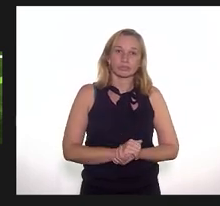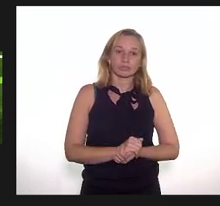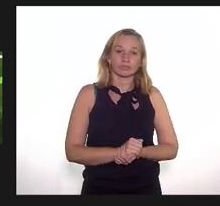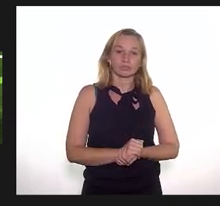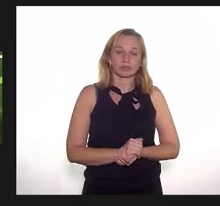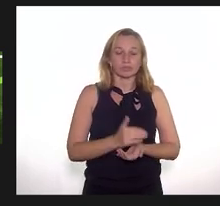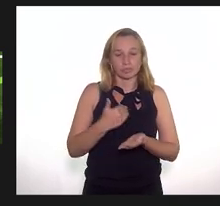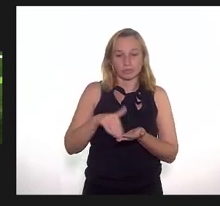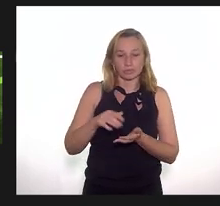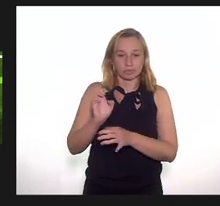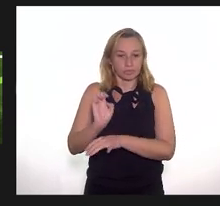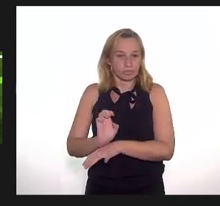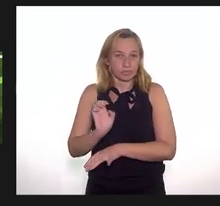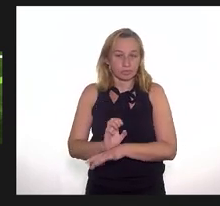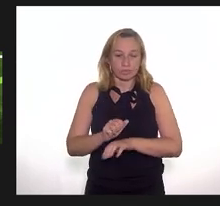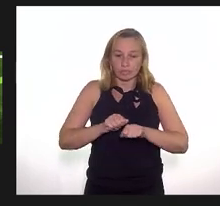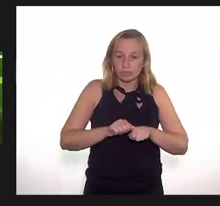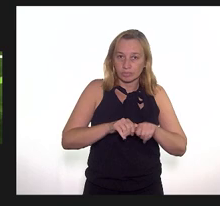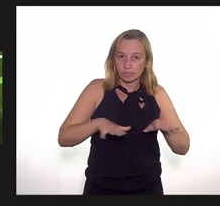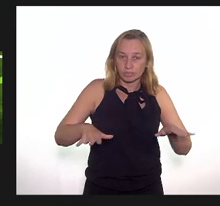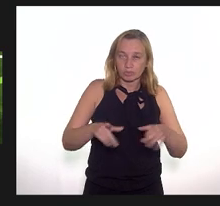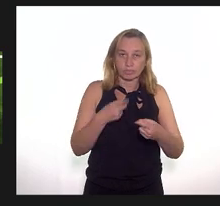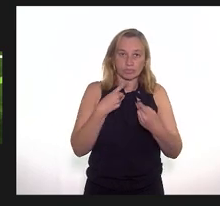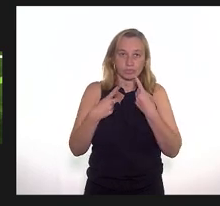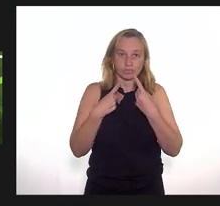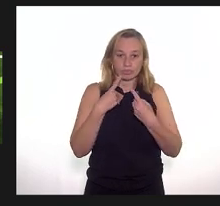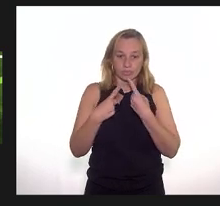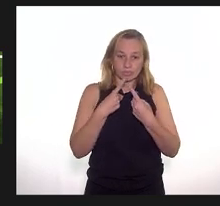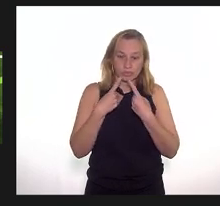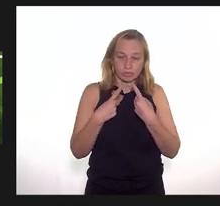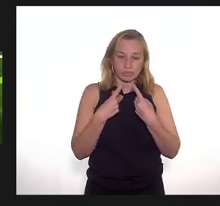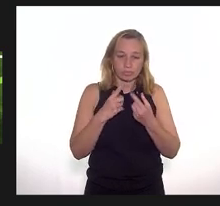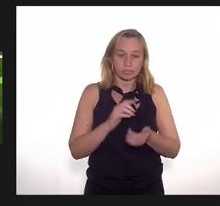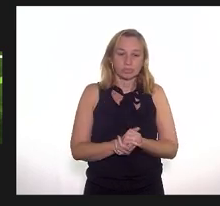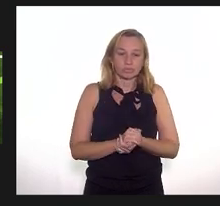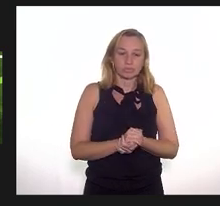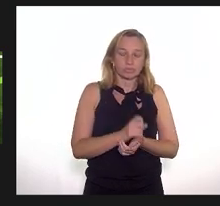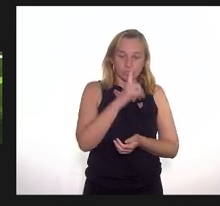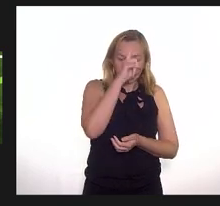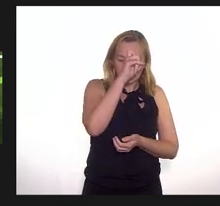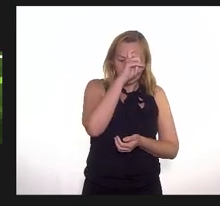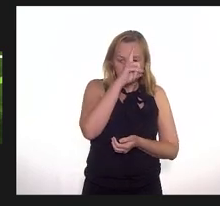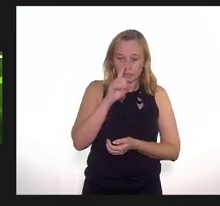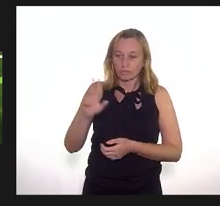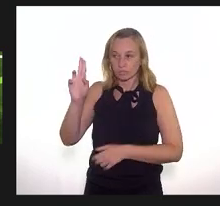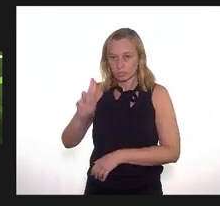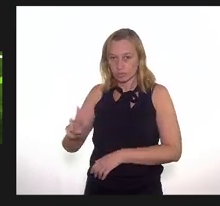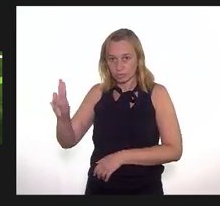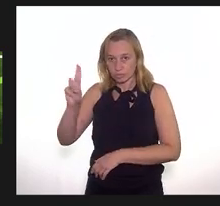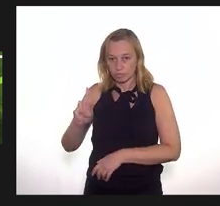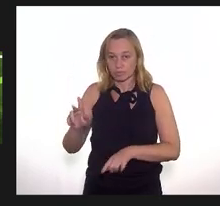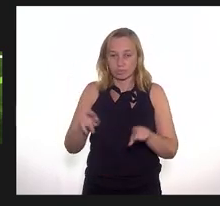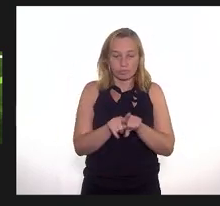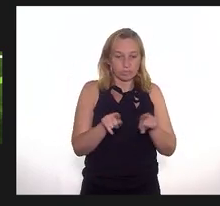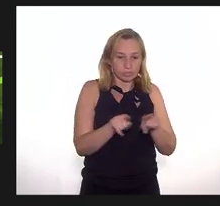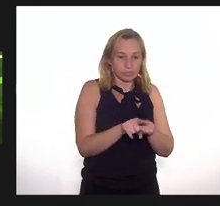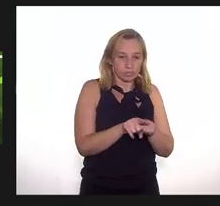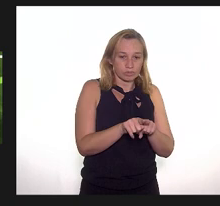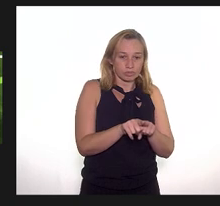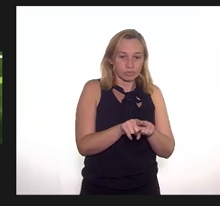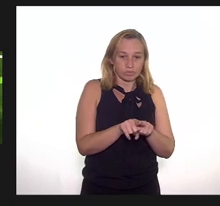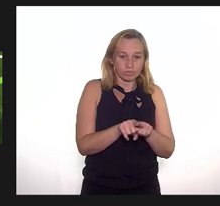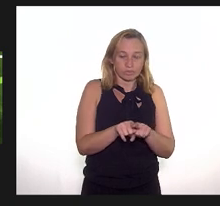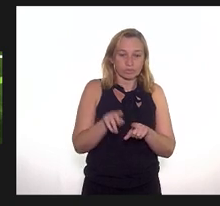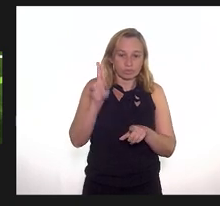Estado, estendendo esse diálogo, né, para os hospitais universitários e também para as faculdades de